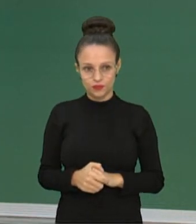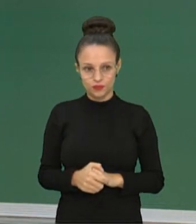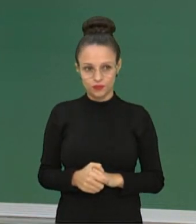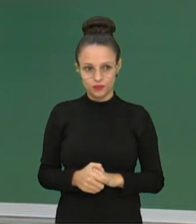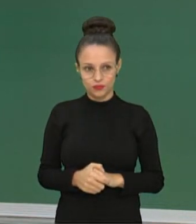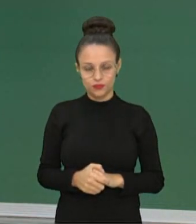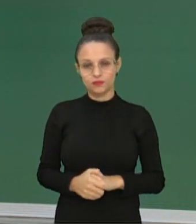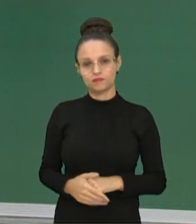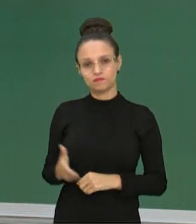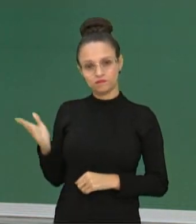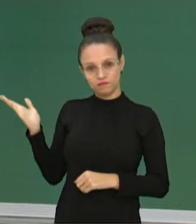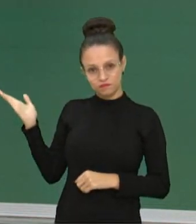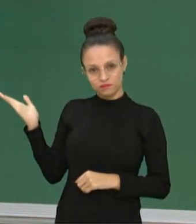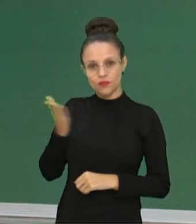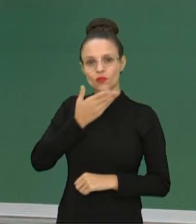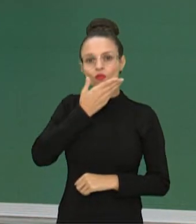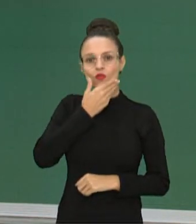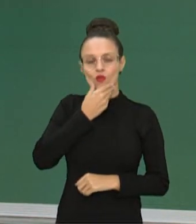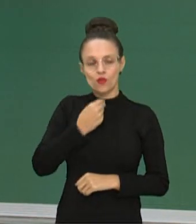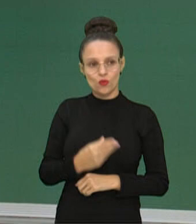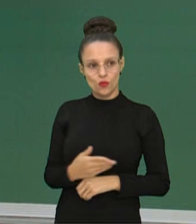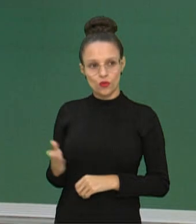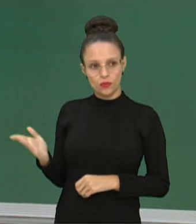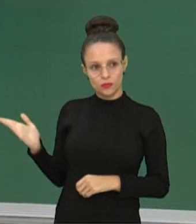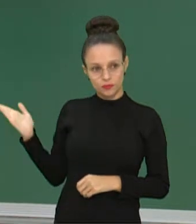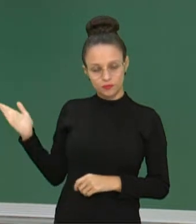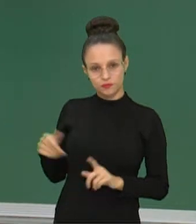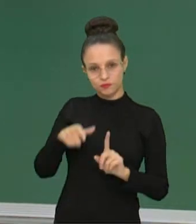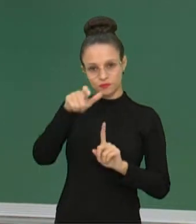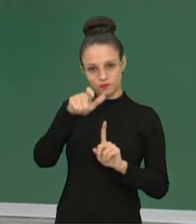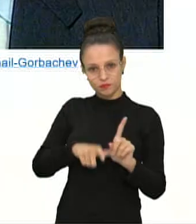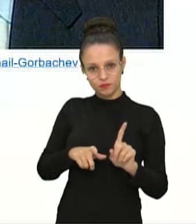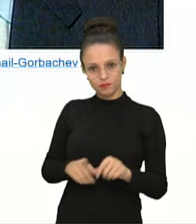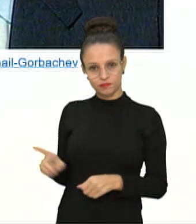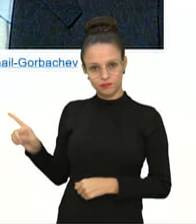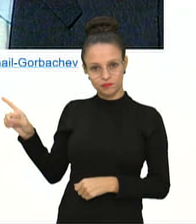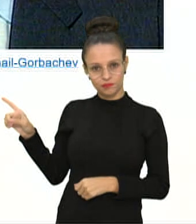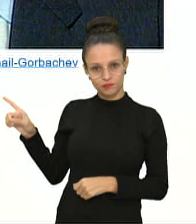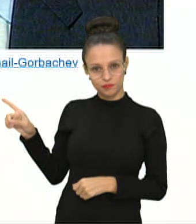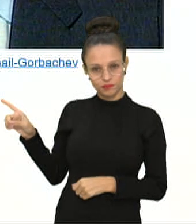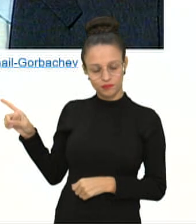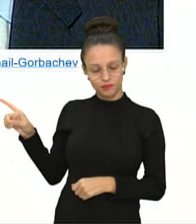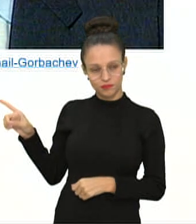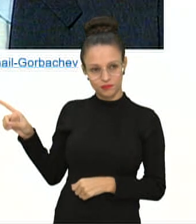Este senhor, este personagem que está na imagem aí,